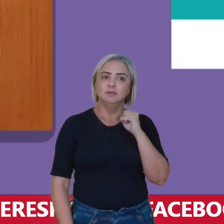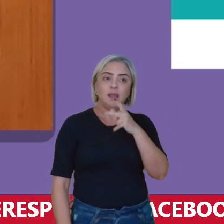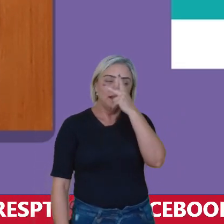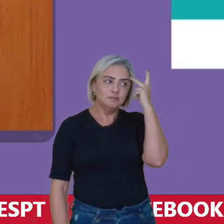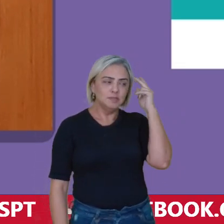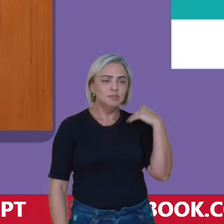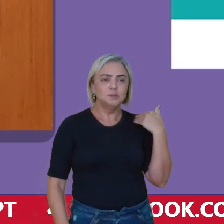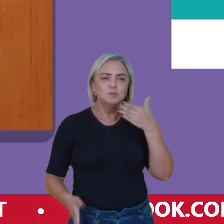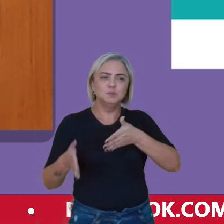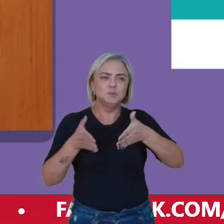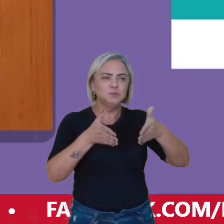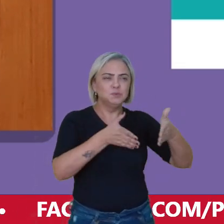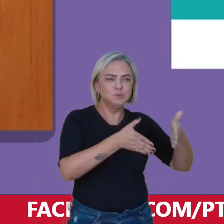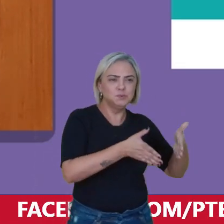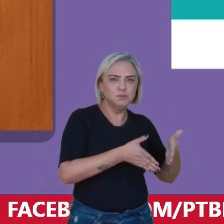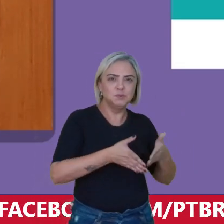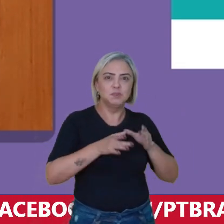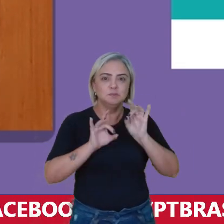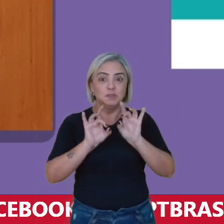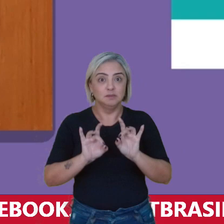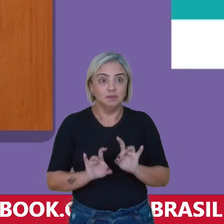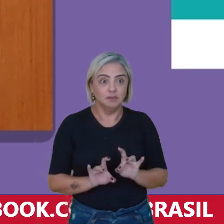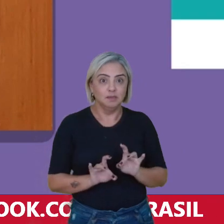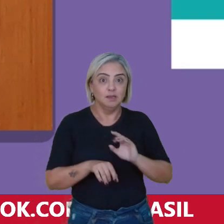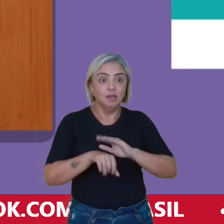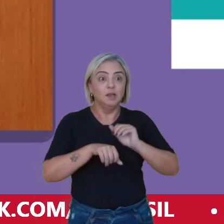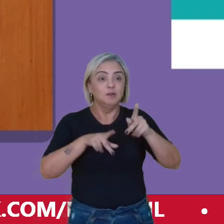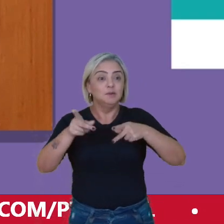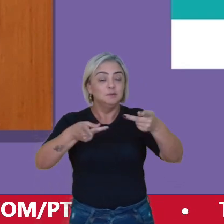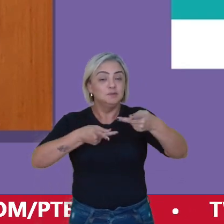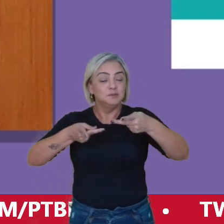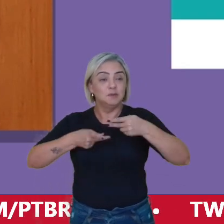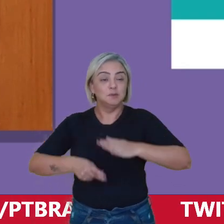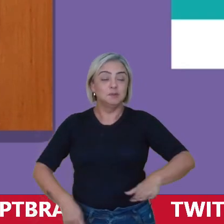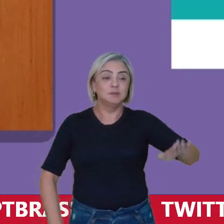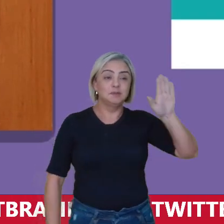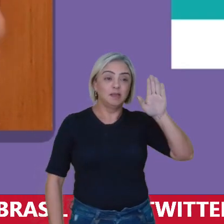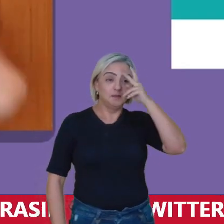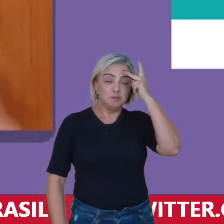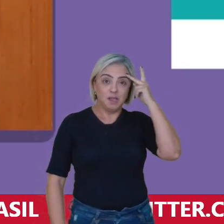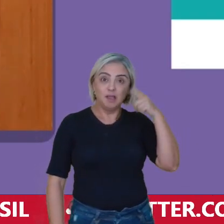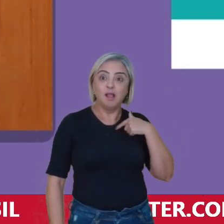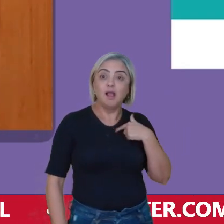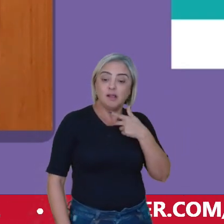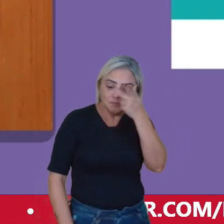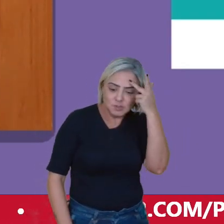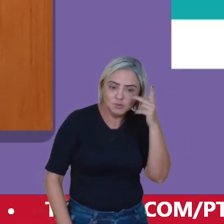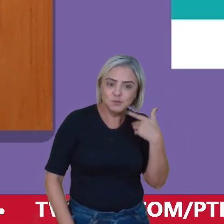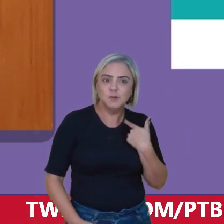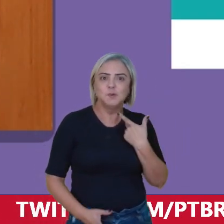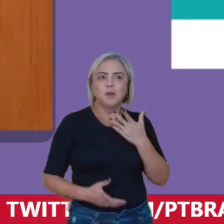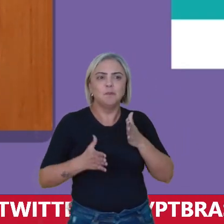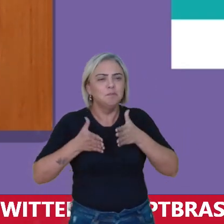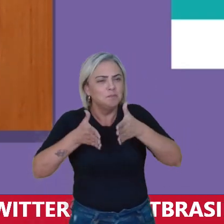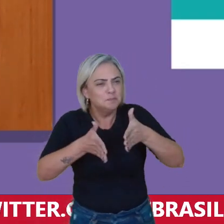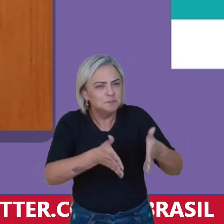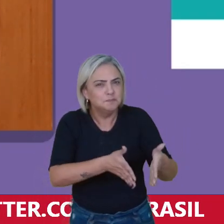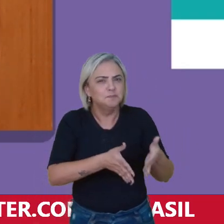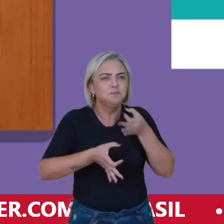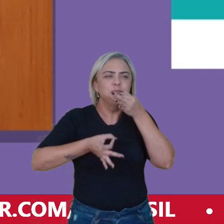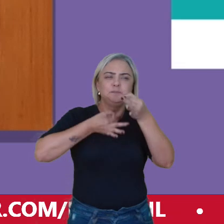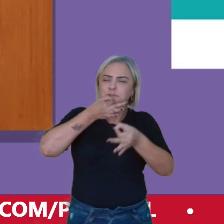pessoas que participavam, e aí falando especificamente dos Chame Gente das campanhas, elas acabavam